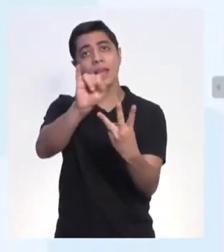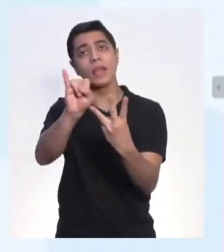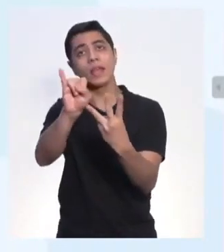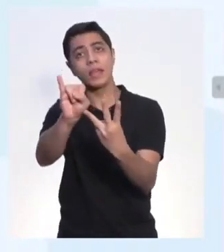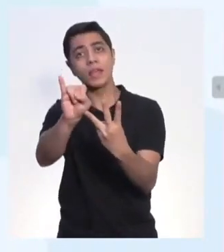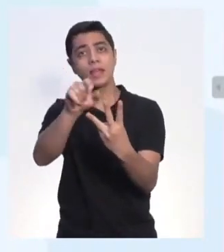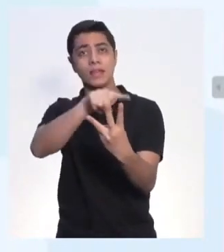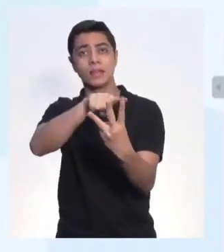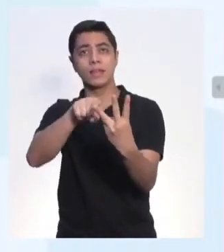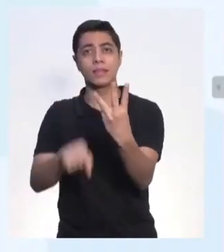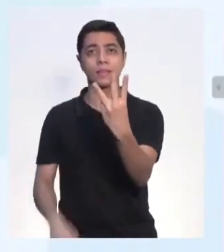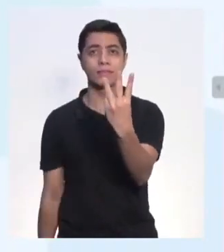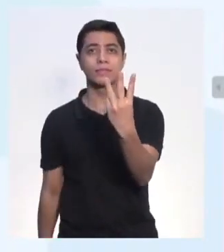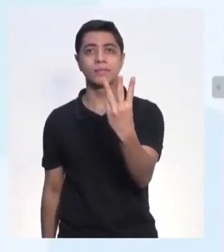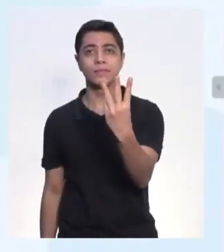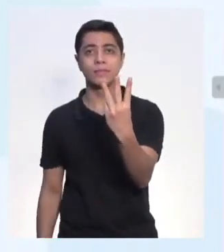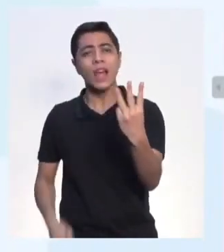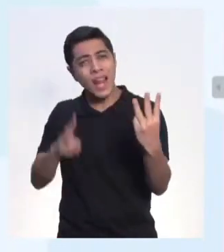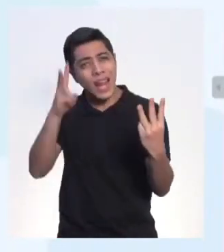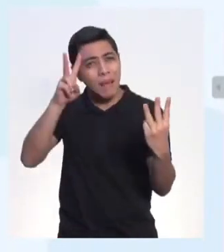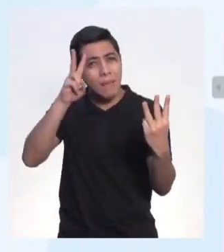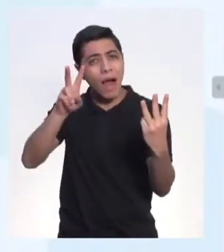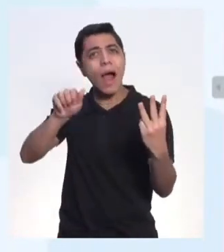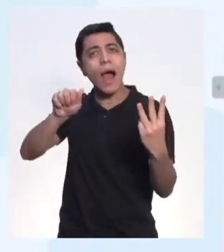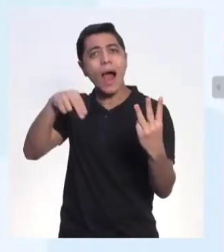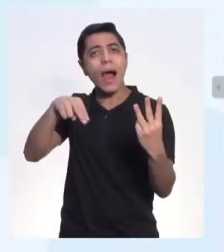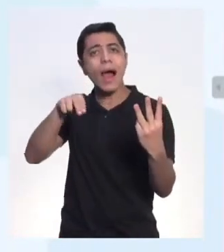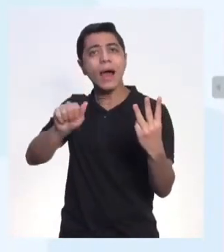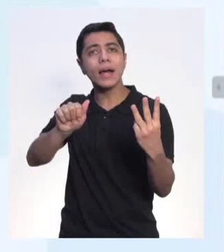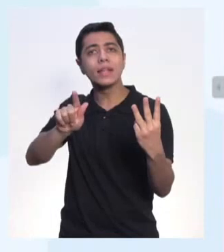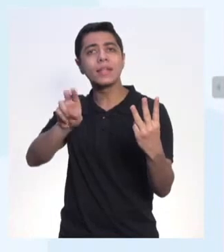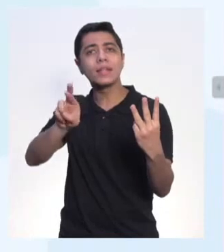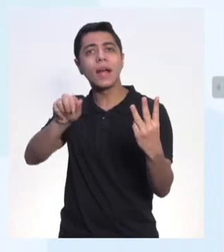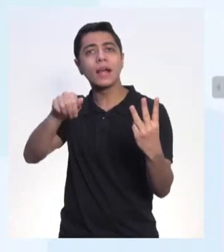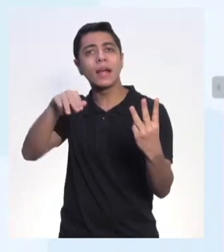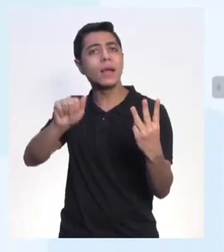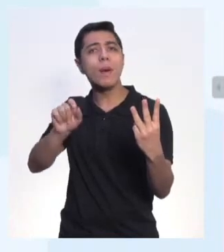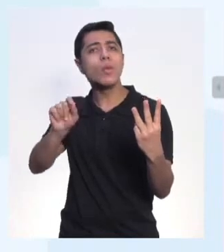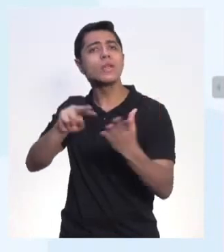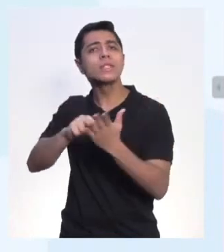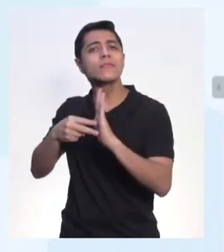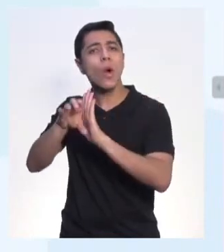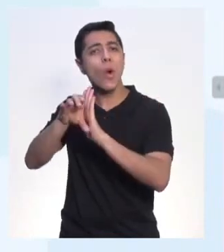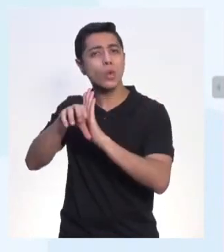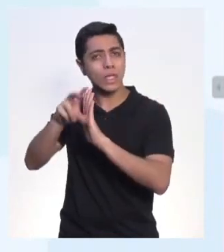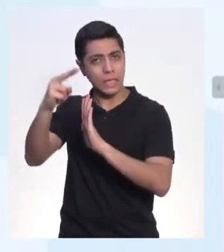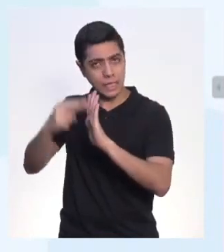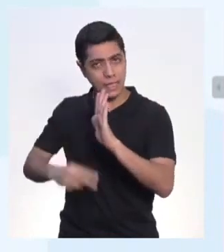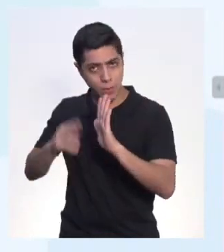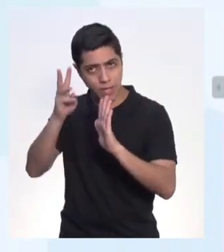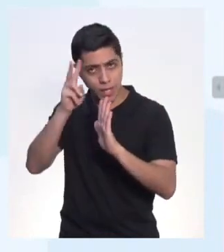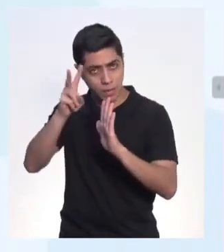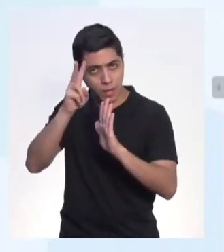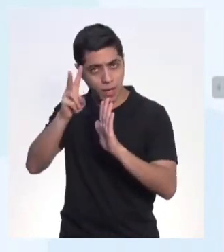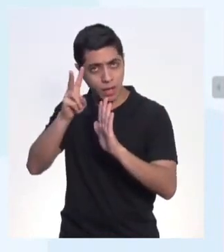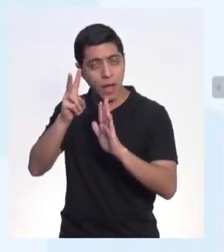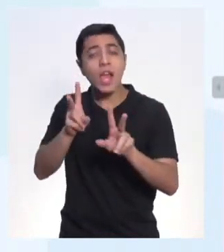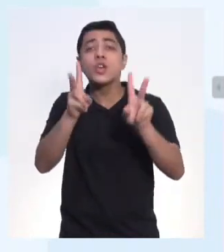lá estava escrito assim, que a gente vai usar o mesmo raciocínio da formação de filas sem repetição. Ótimo.